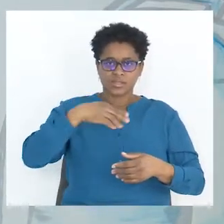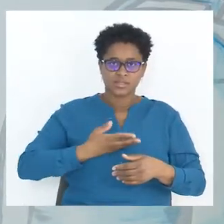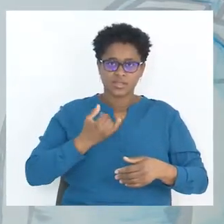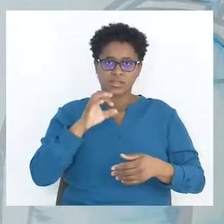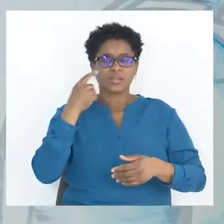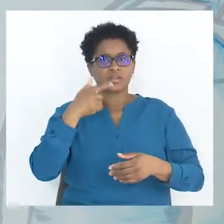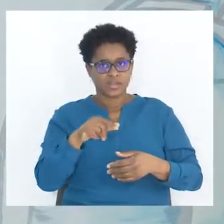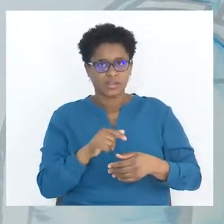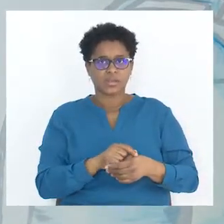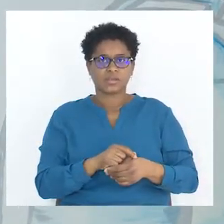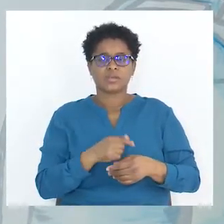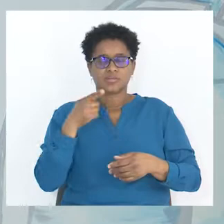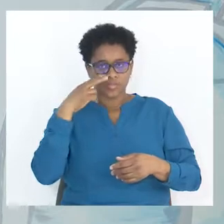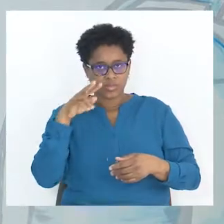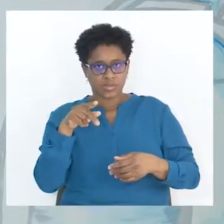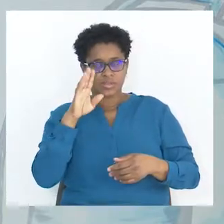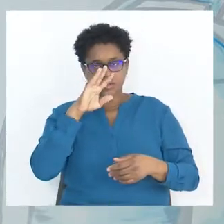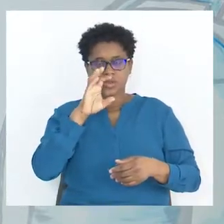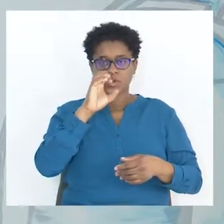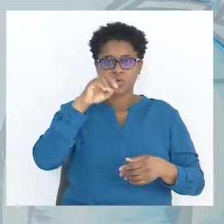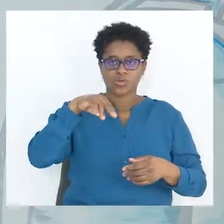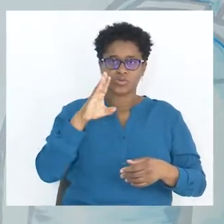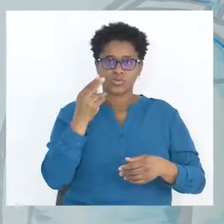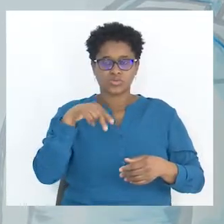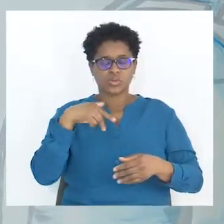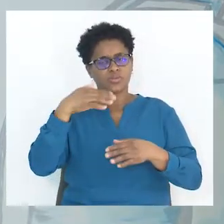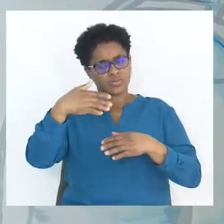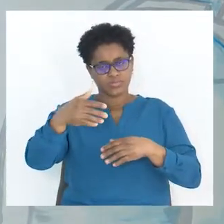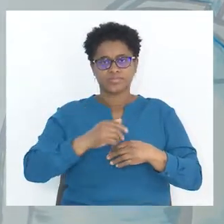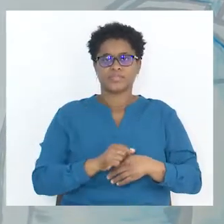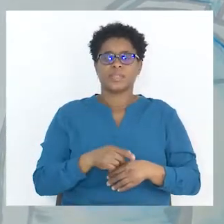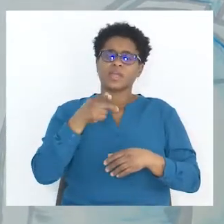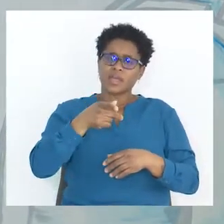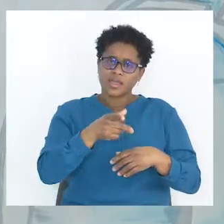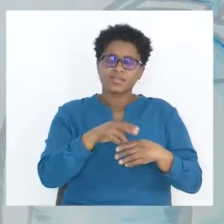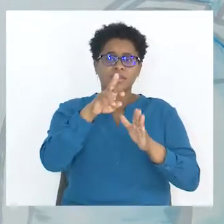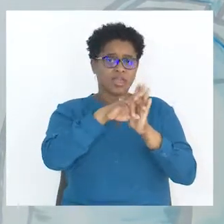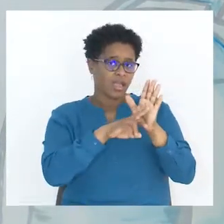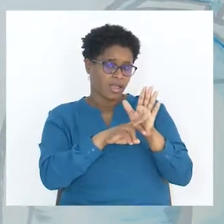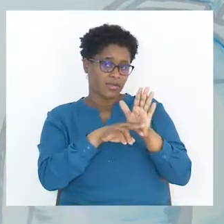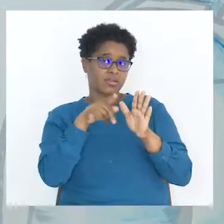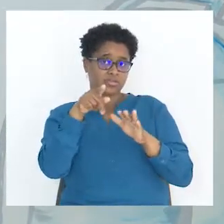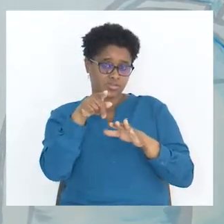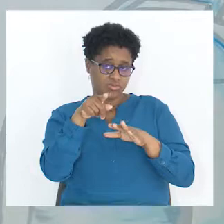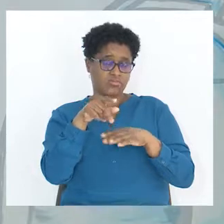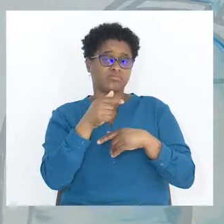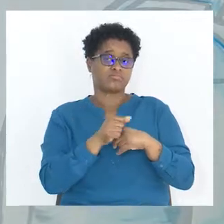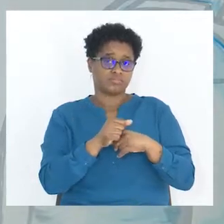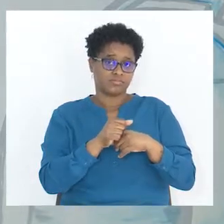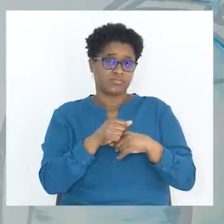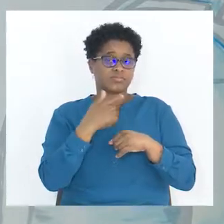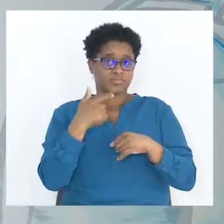mesma história. Se for o conjuntivo ou subjuntivo, está-se bem. Essas são as regras que tu vais ter